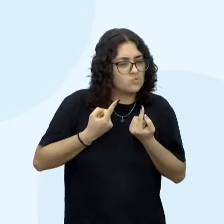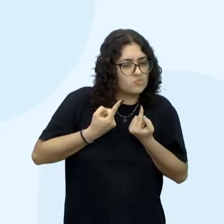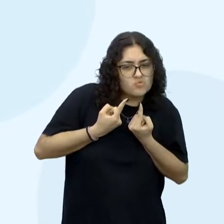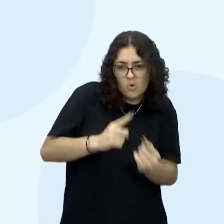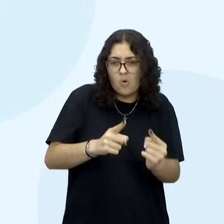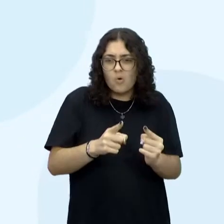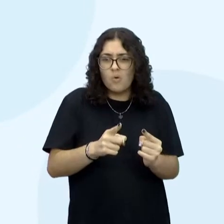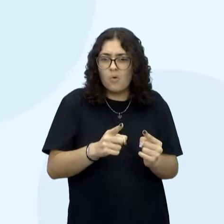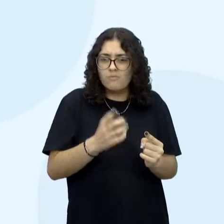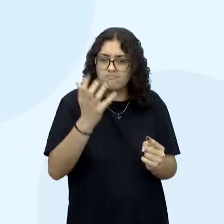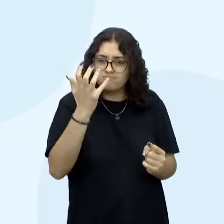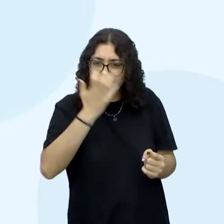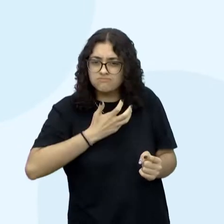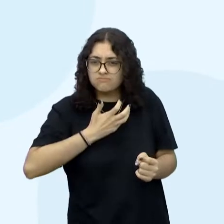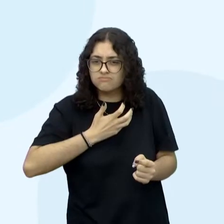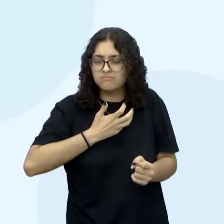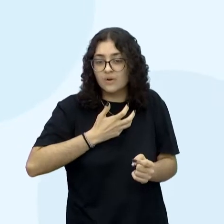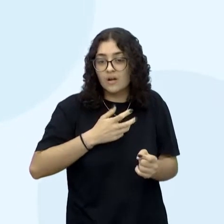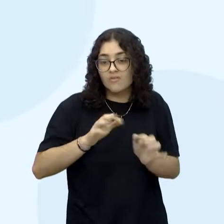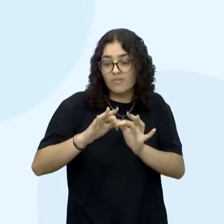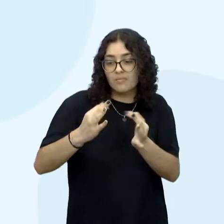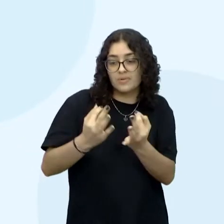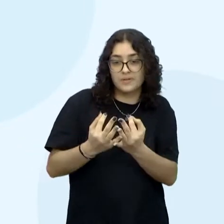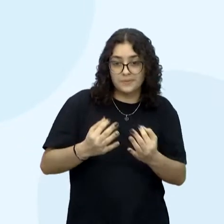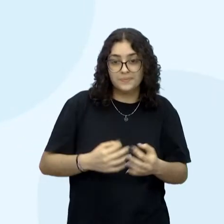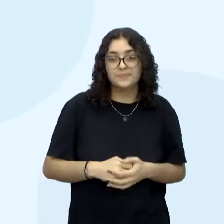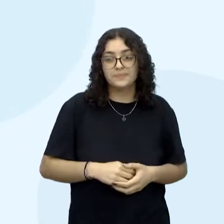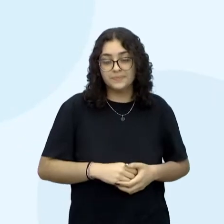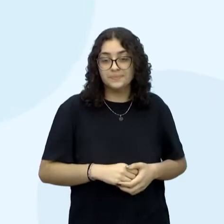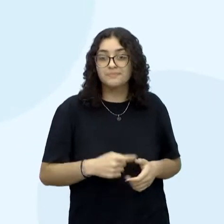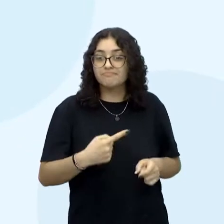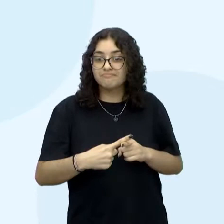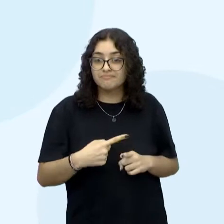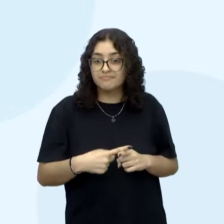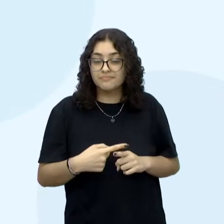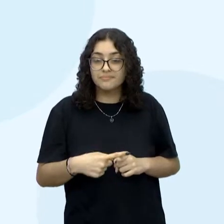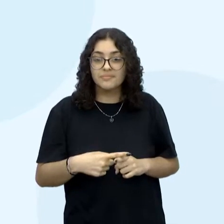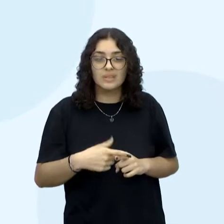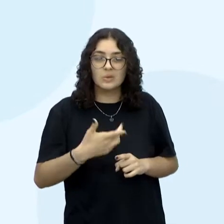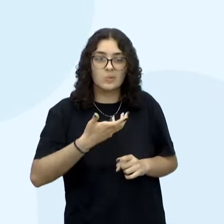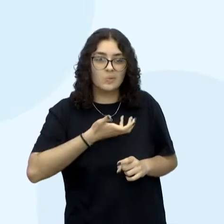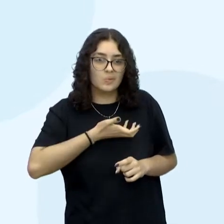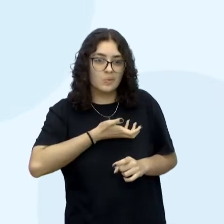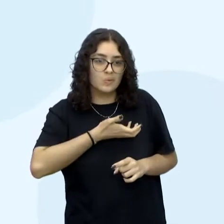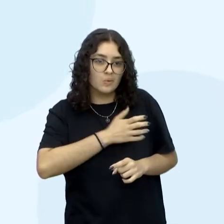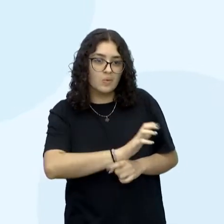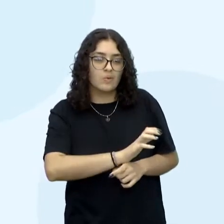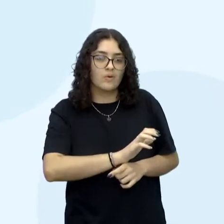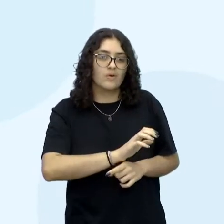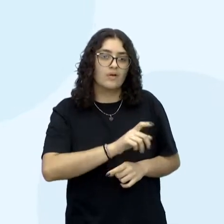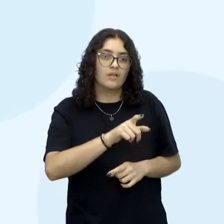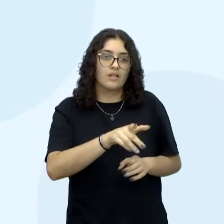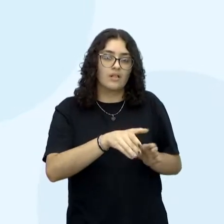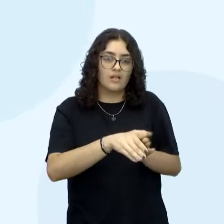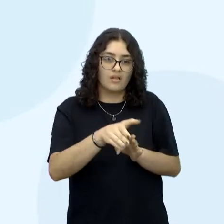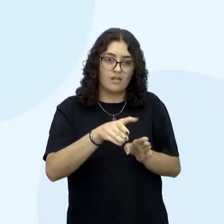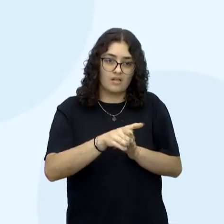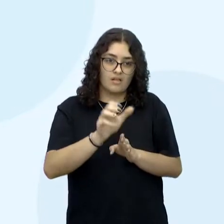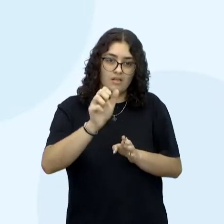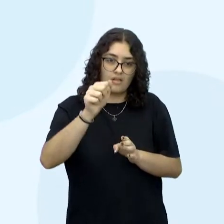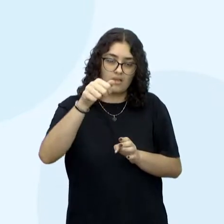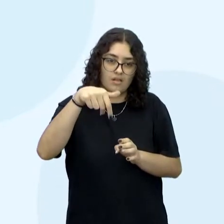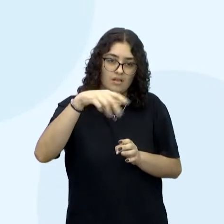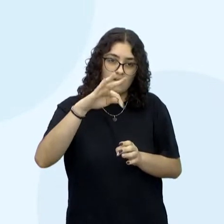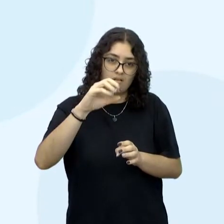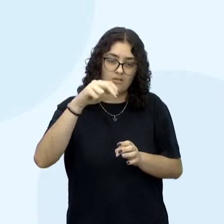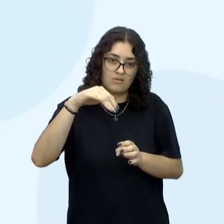de forma agressiva à sua família, por causa da sua antipatia por Antônio Conselheiro. É louvável a